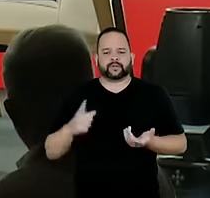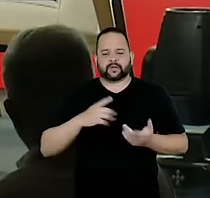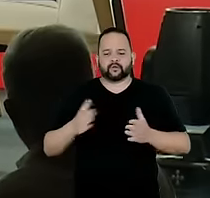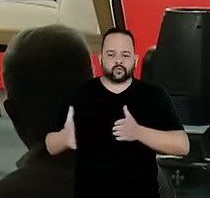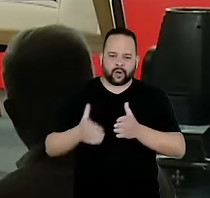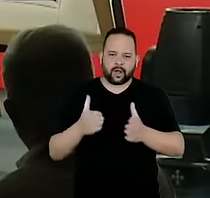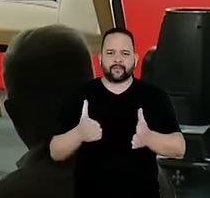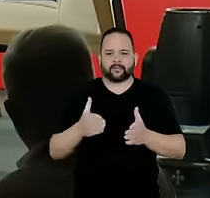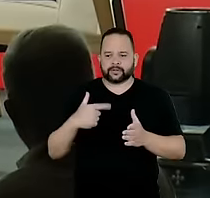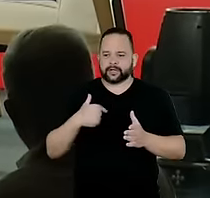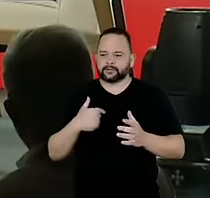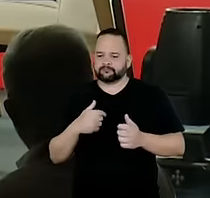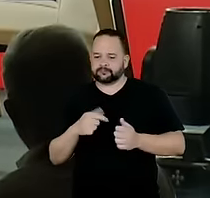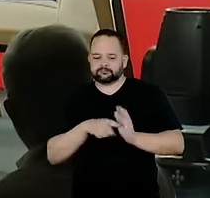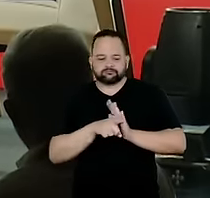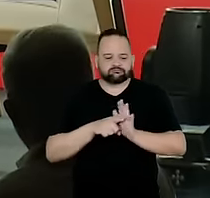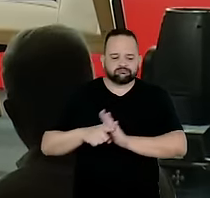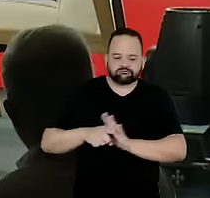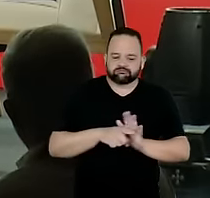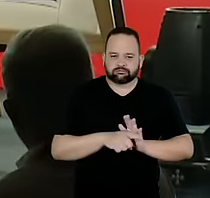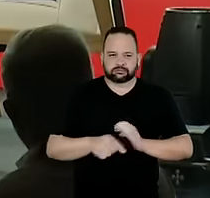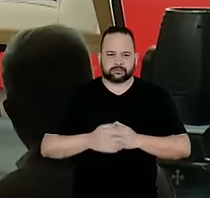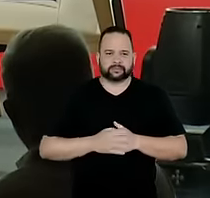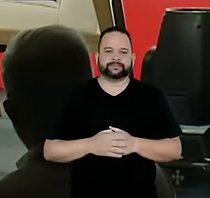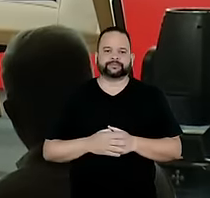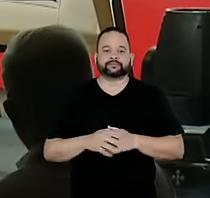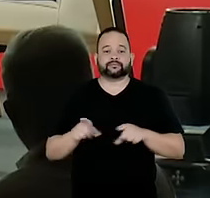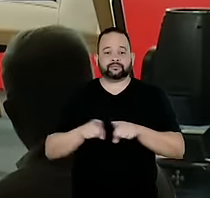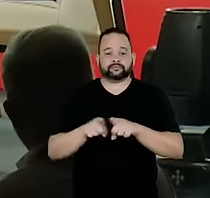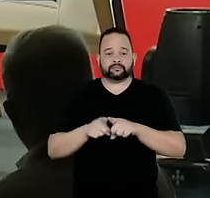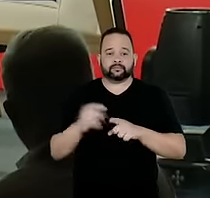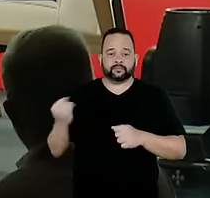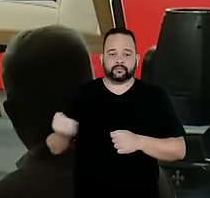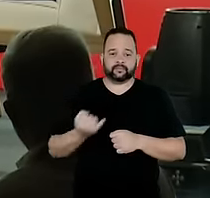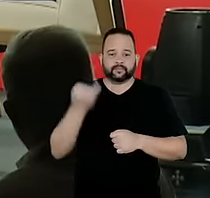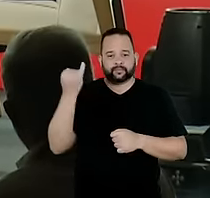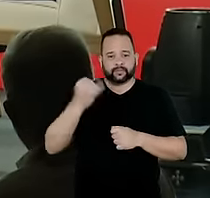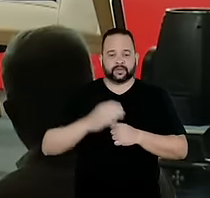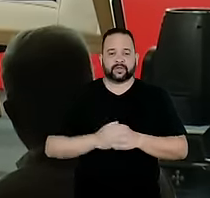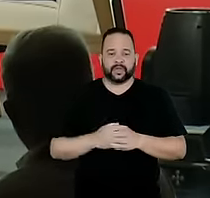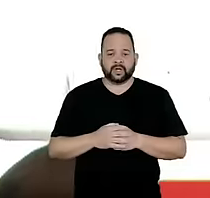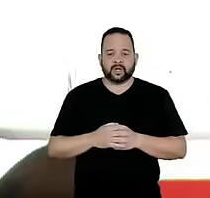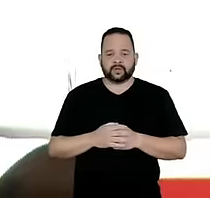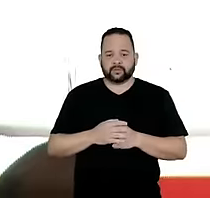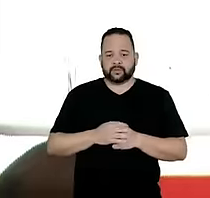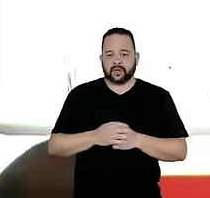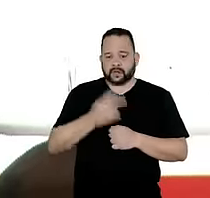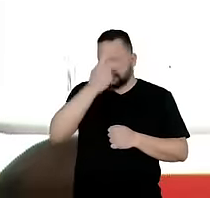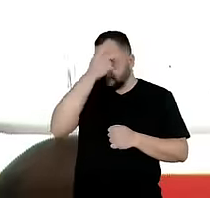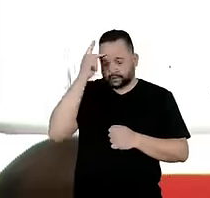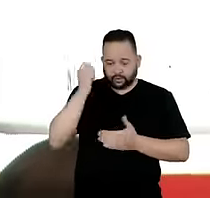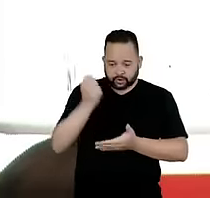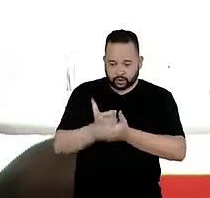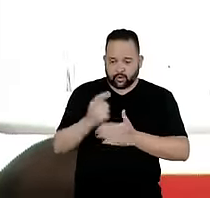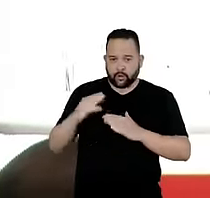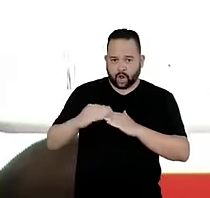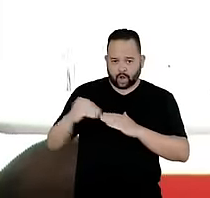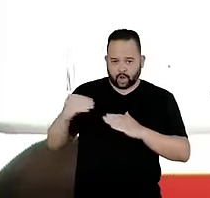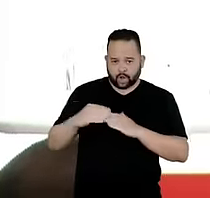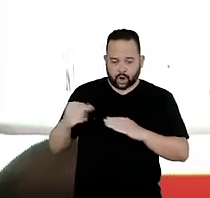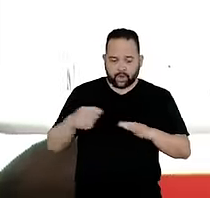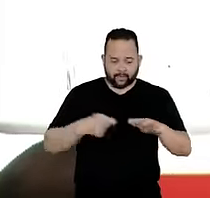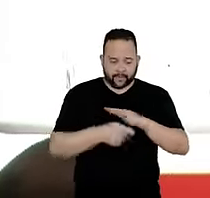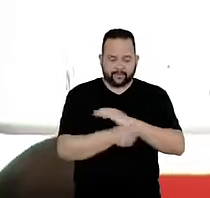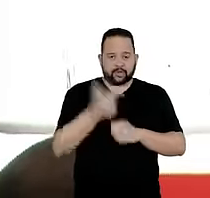sentido né É e uma coisa também super importante é que a trajetória de quem comprou dólar para investir no exterior muitos fizeram tem sido